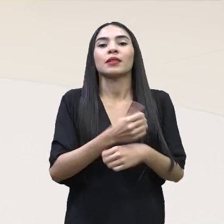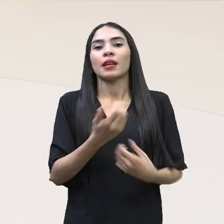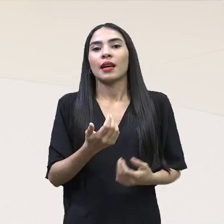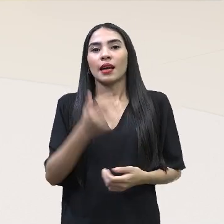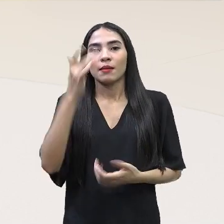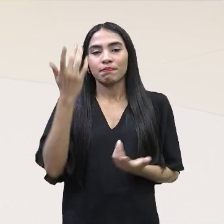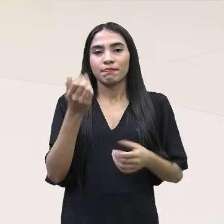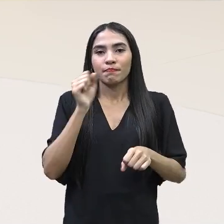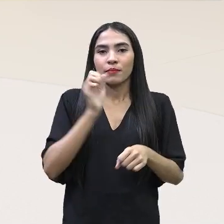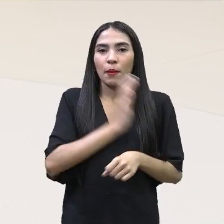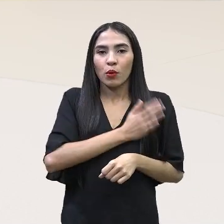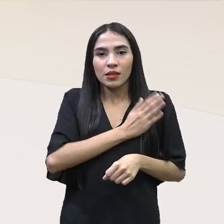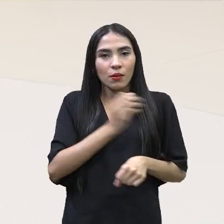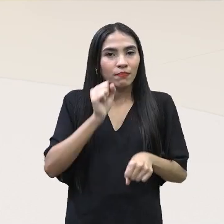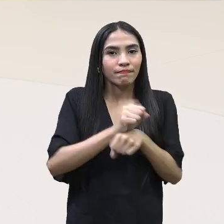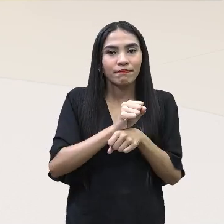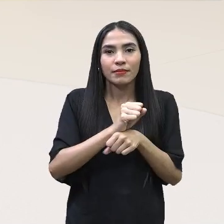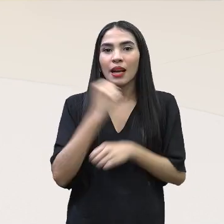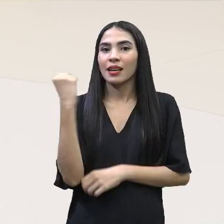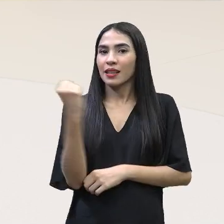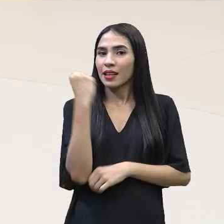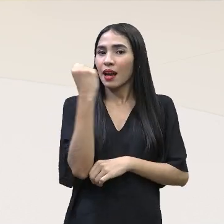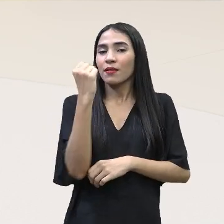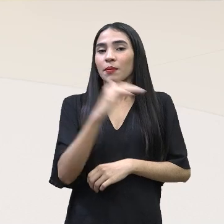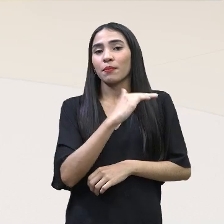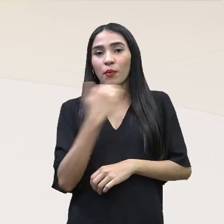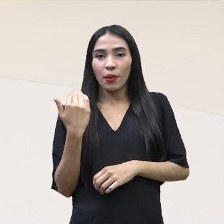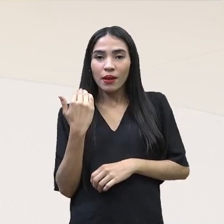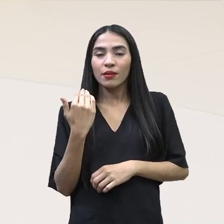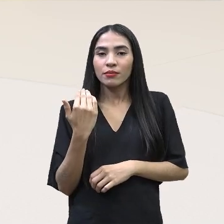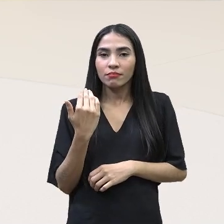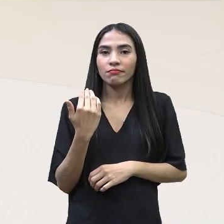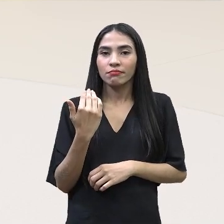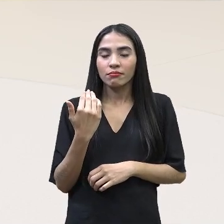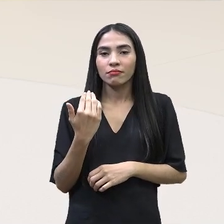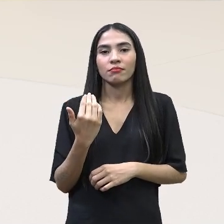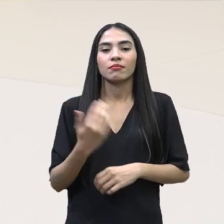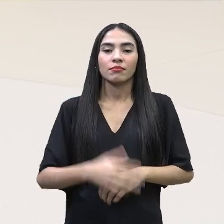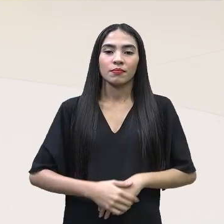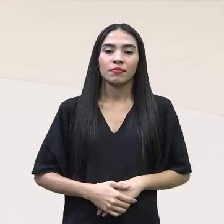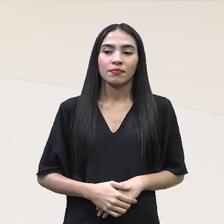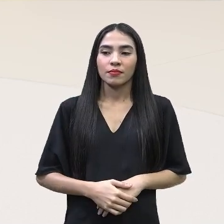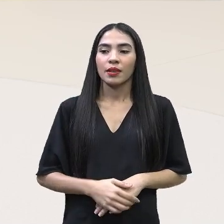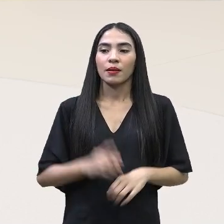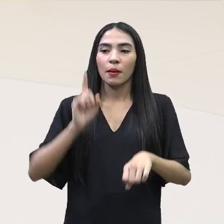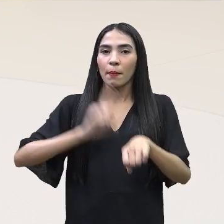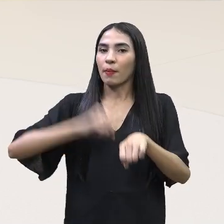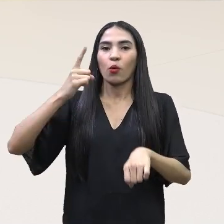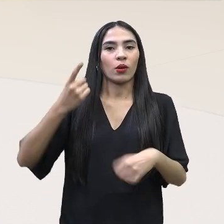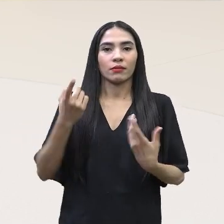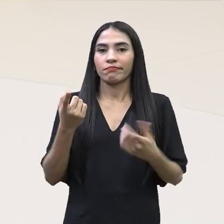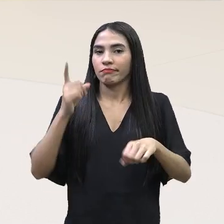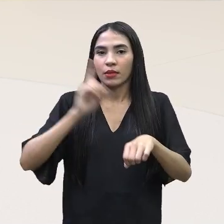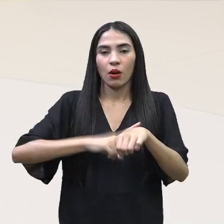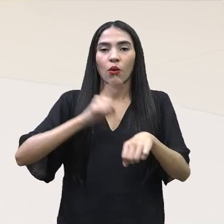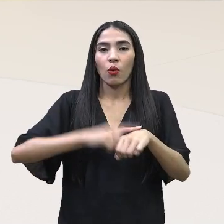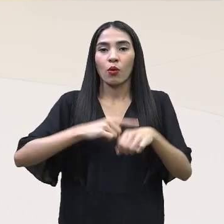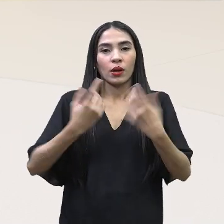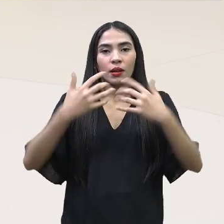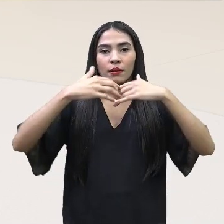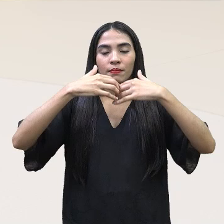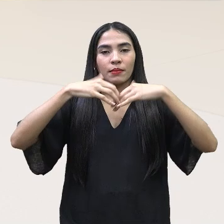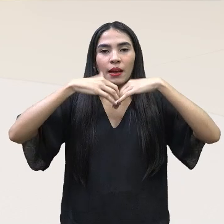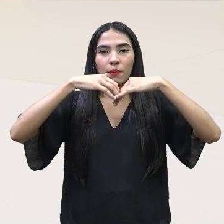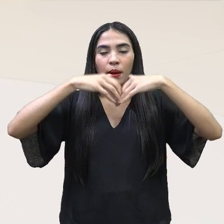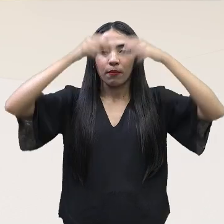foi fatal, ou seja, morreu. Né? Tem infarto que é fatal, morre mesmo. Causa ali uma barreira e o sangue não passa